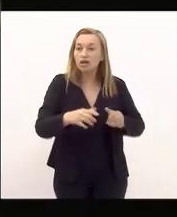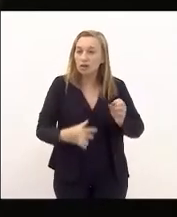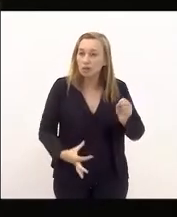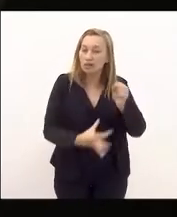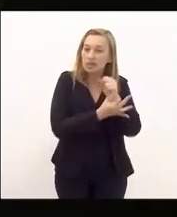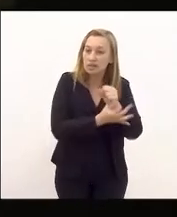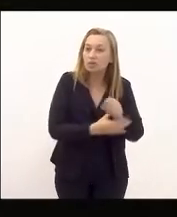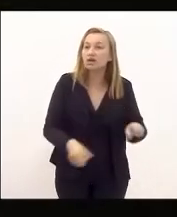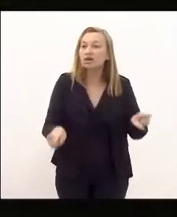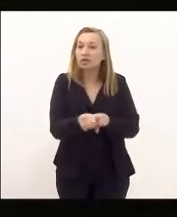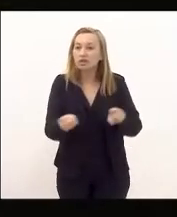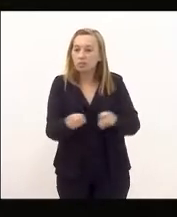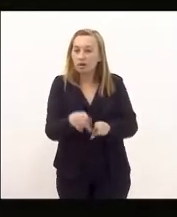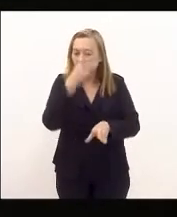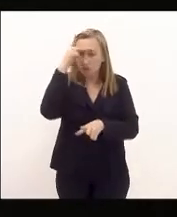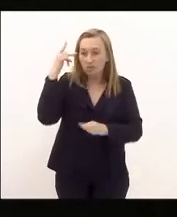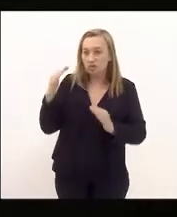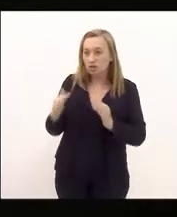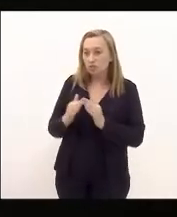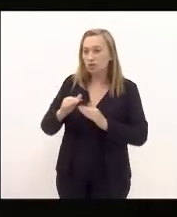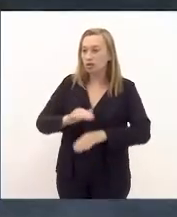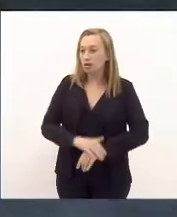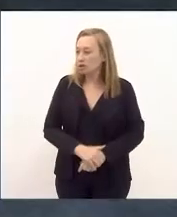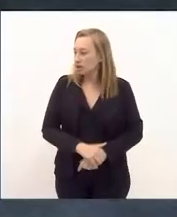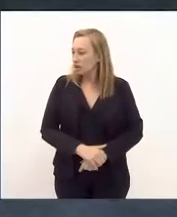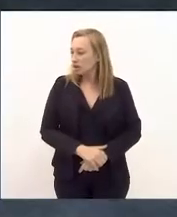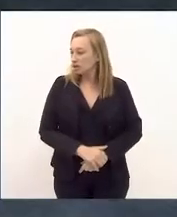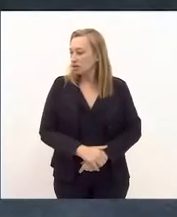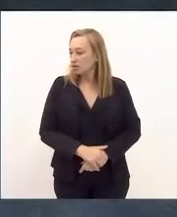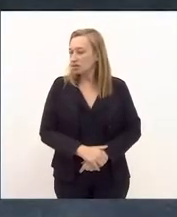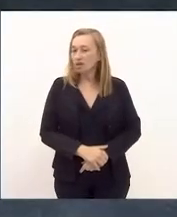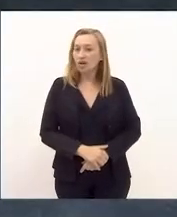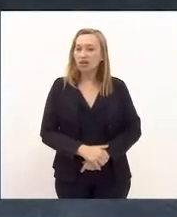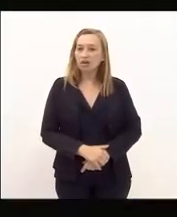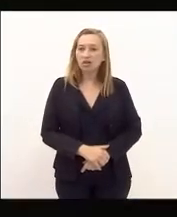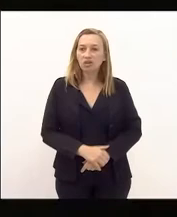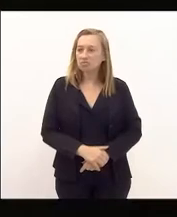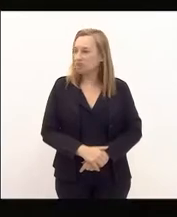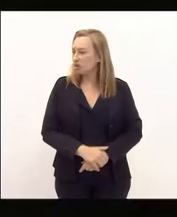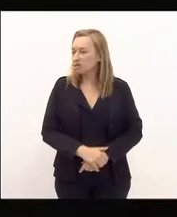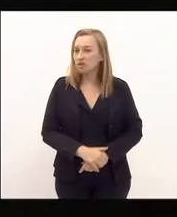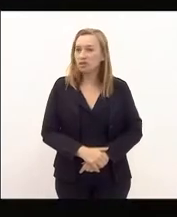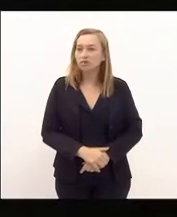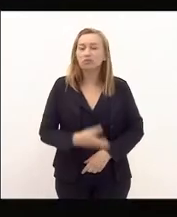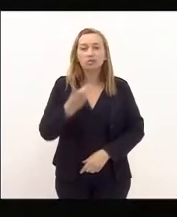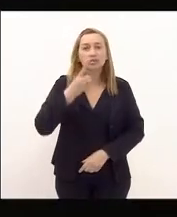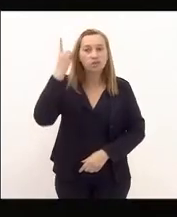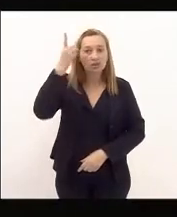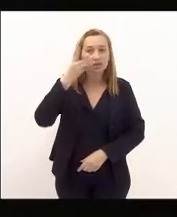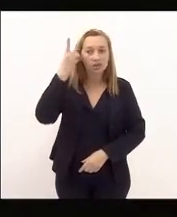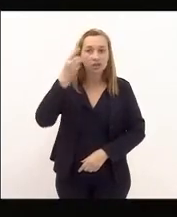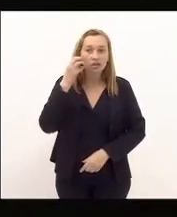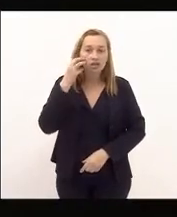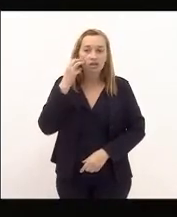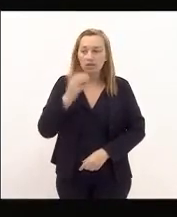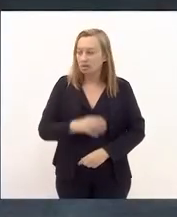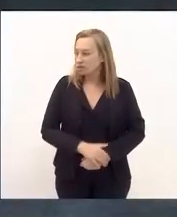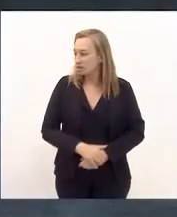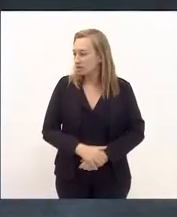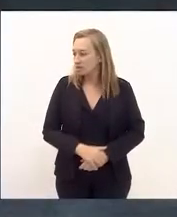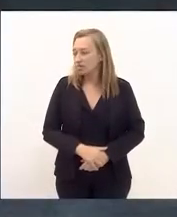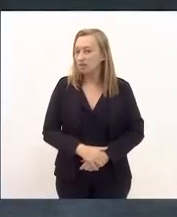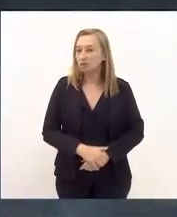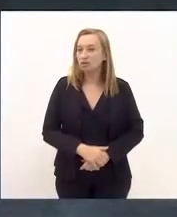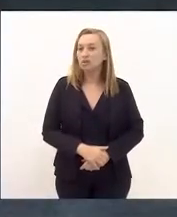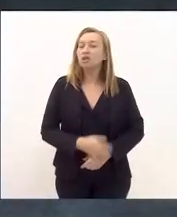segurança também para os moradores. Deputado Ratinho, posso fazer Sim, uma por parte? Favor, deputado Waldeck. Deputado Giovanni